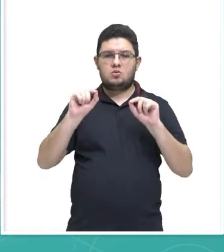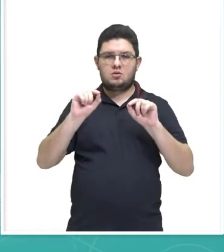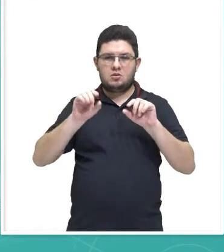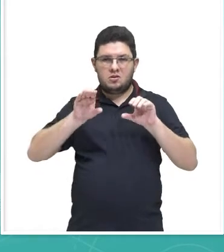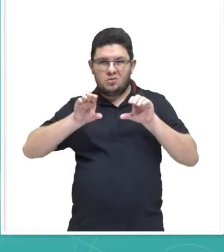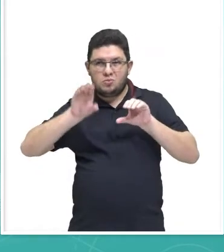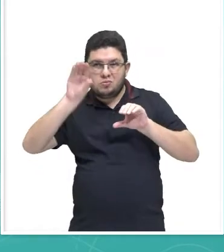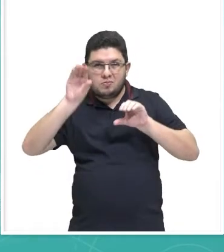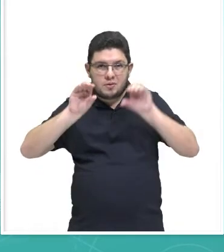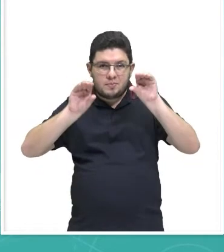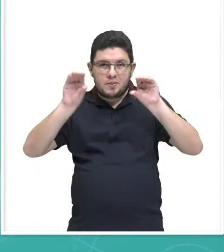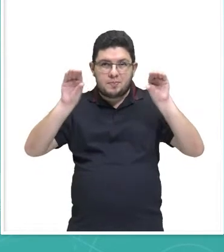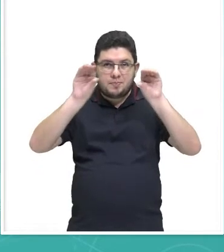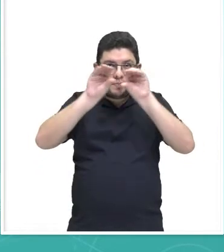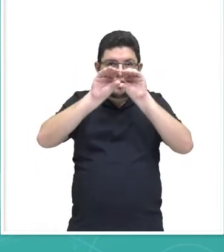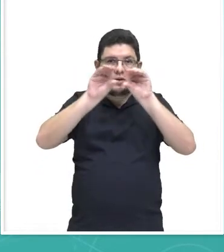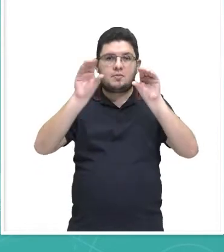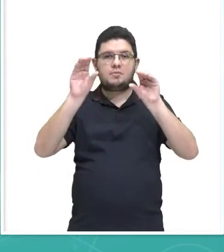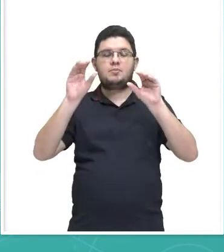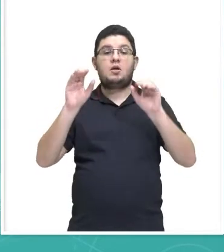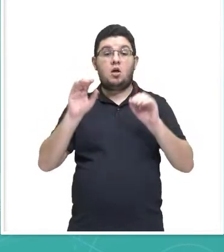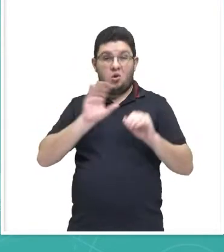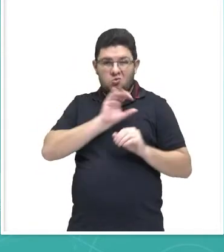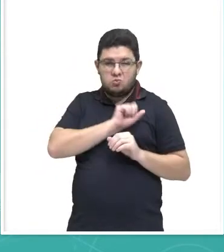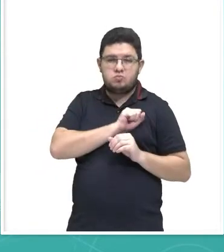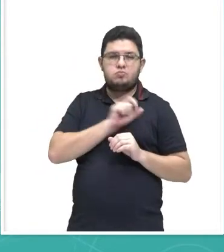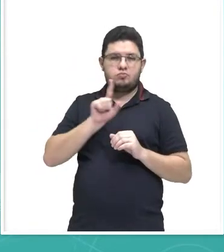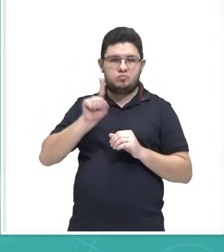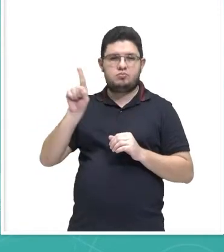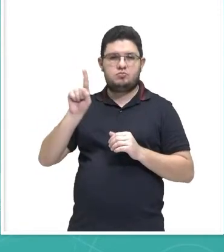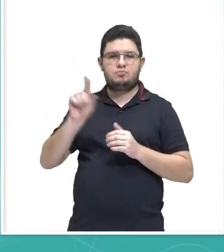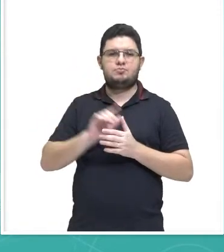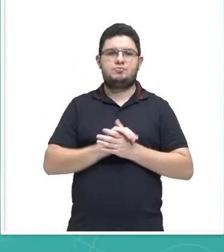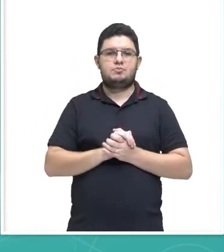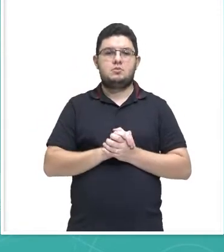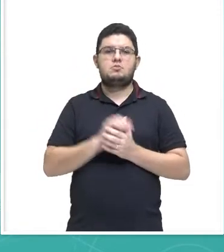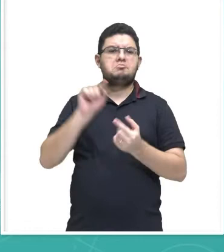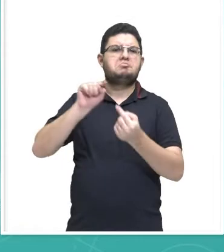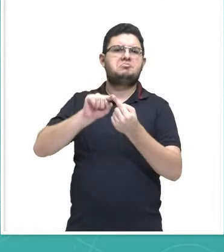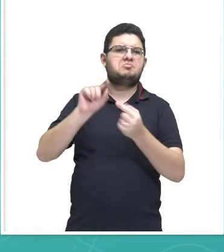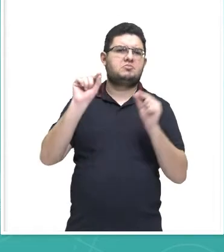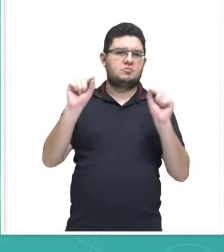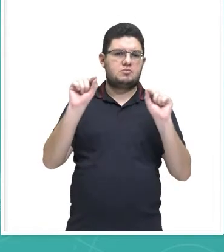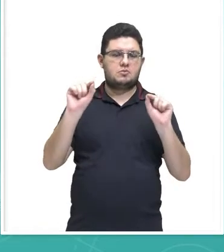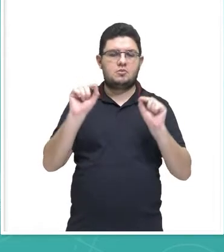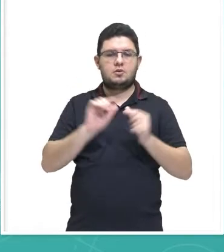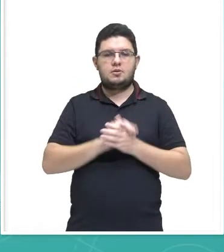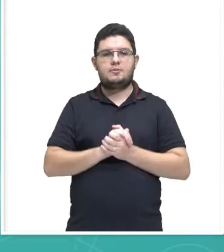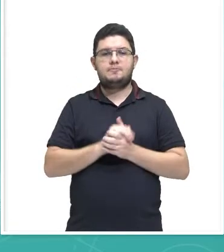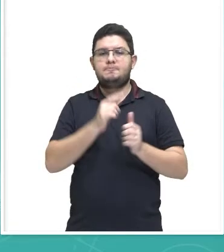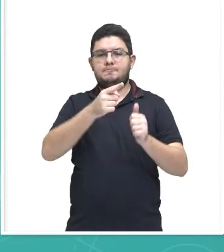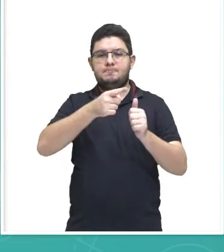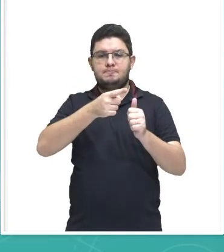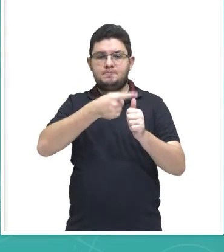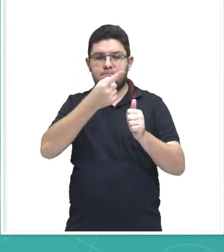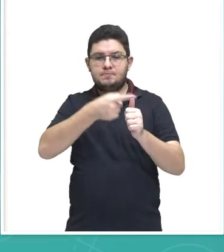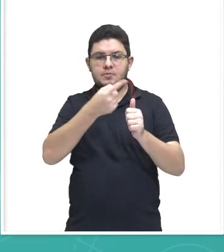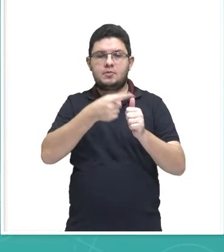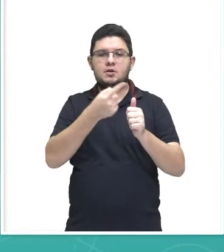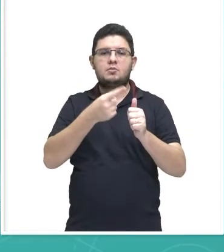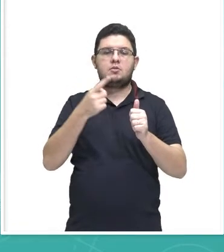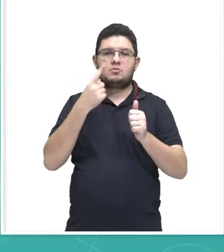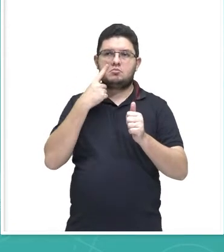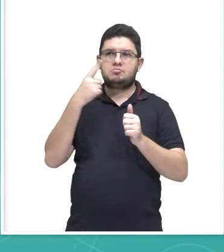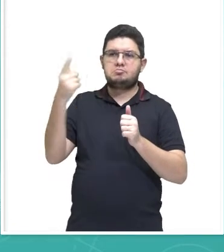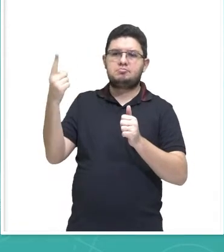jogo eu gosto bastante, tá? Qual é o objetivo desse jogo? Primeiro você vai encontrar as peças todas